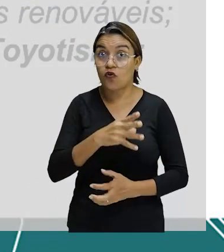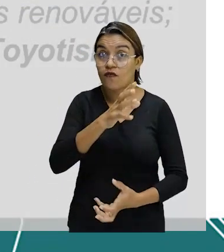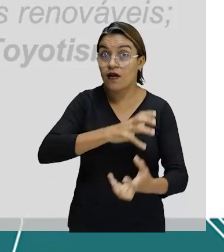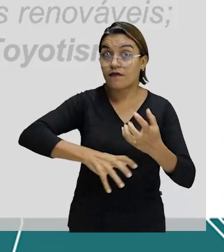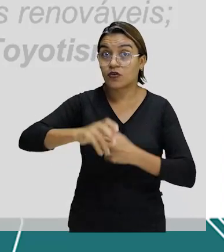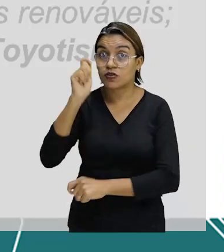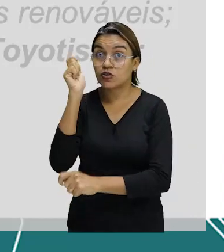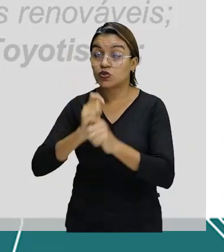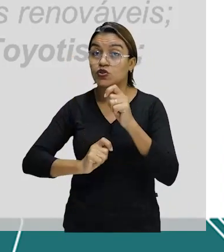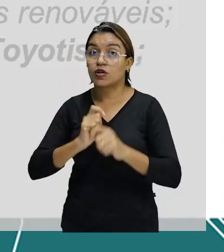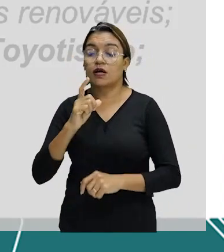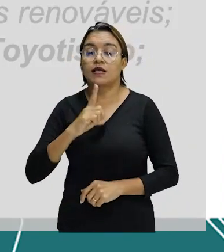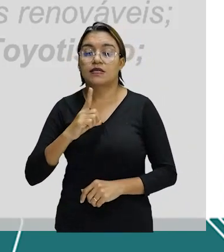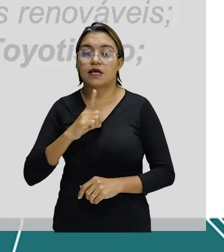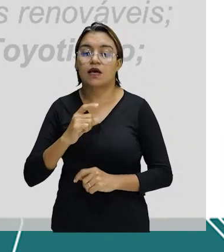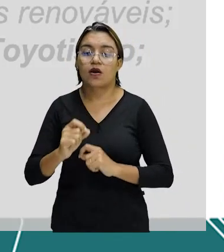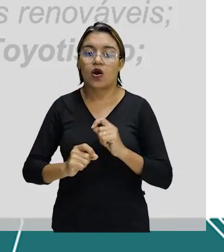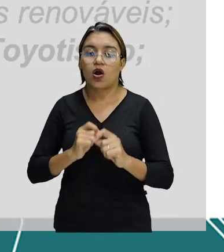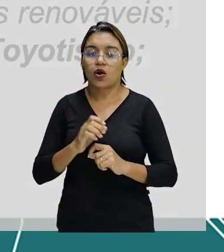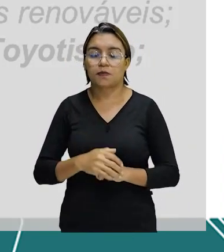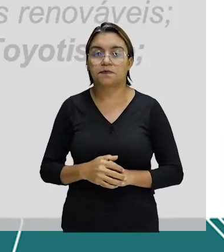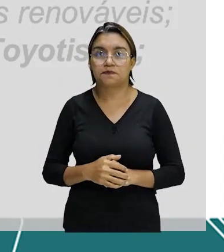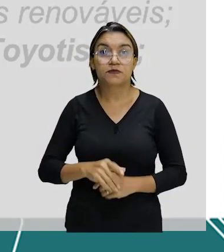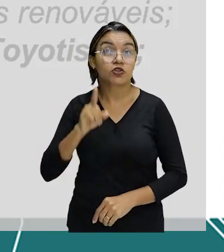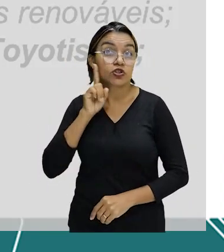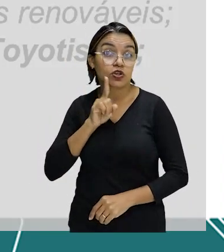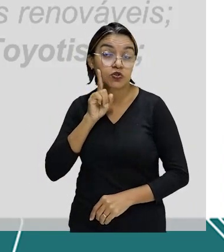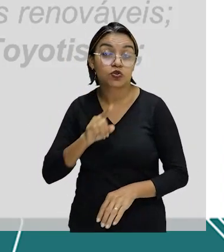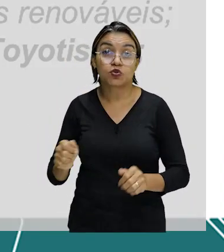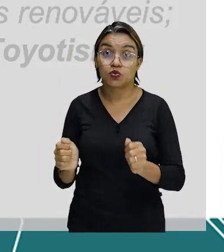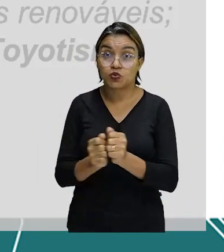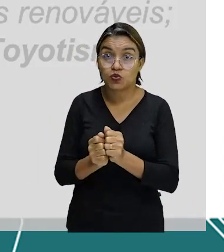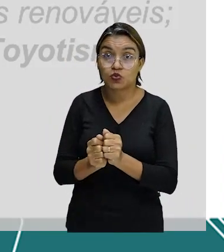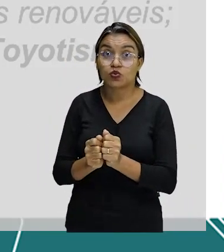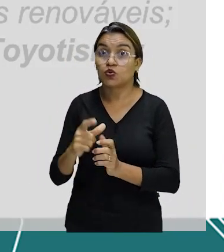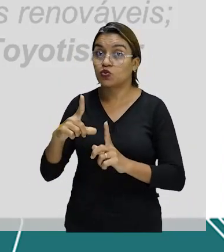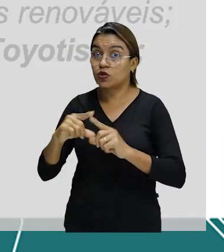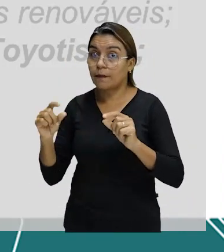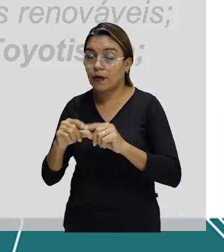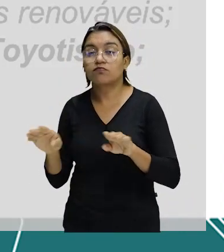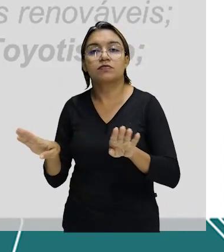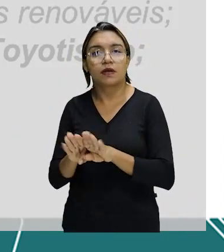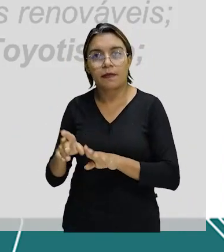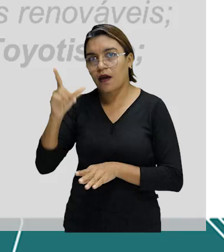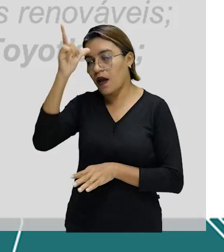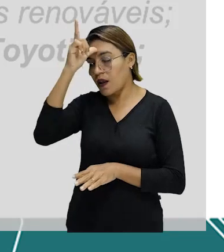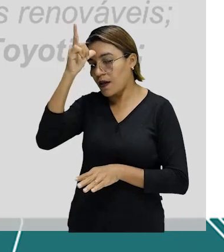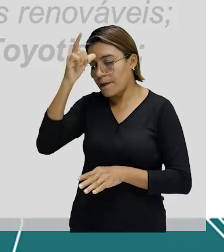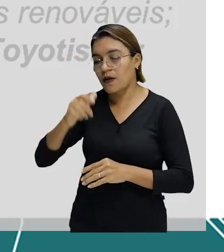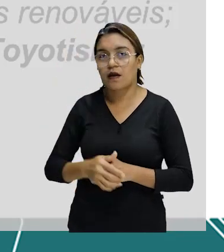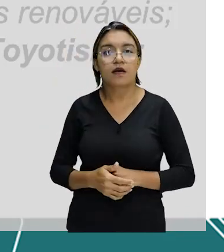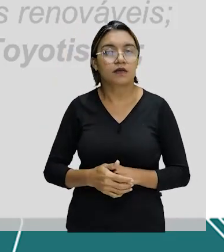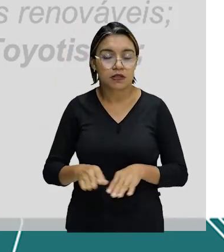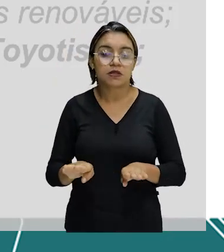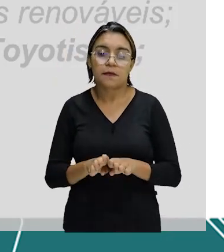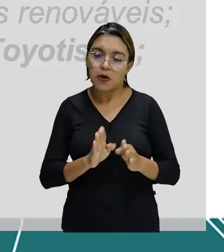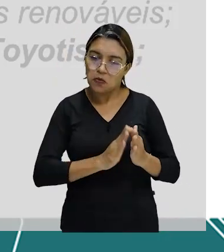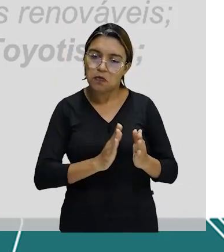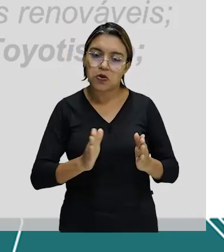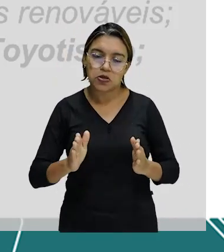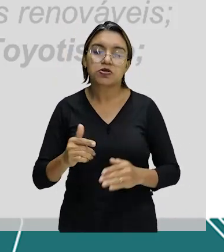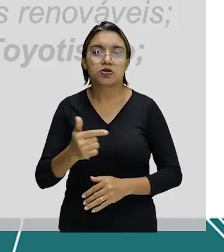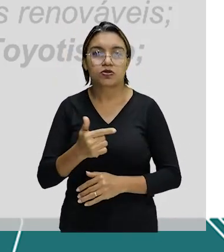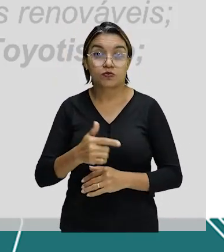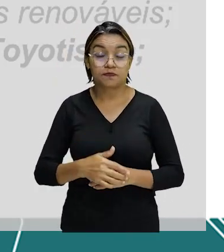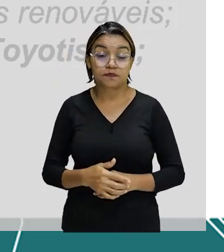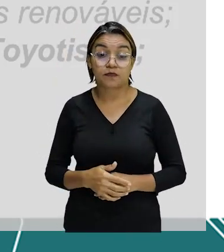que vai ter como grandes expoentes os Estados Unidos e o Japão. A Alemanha também vai ser um país de grande destaque nesse processo no segundo momento,